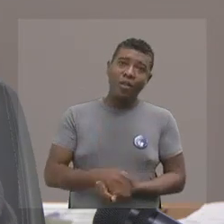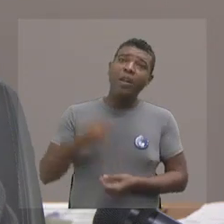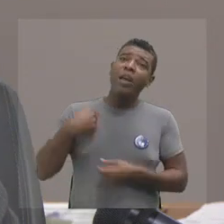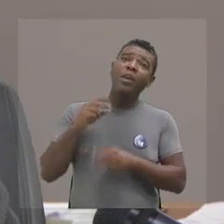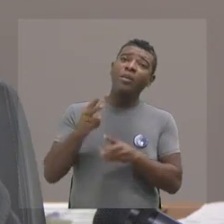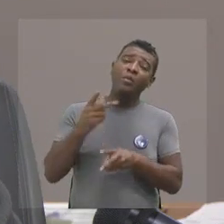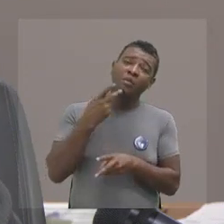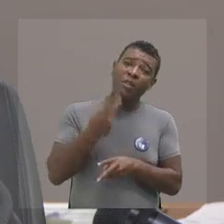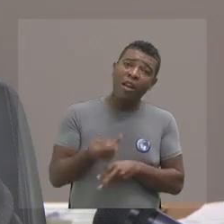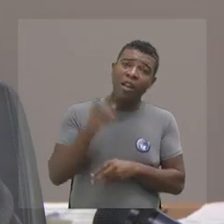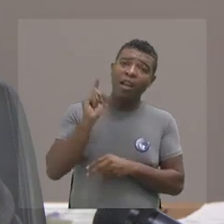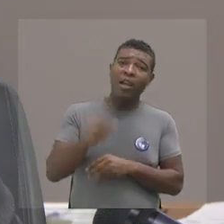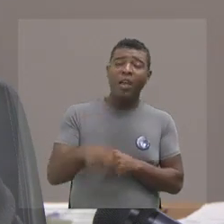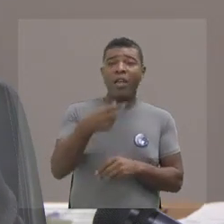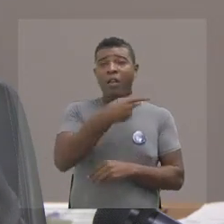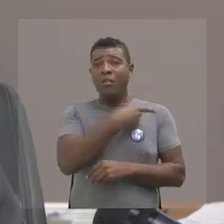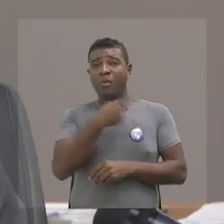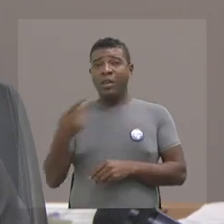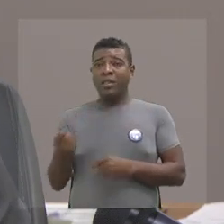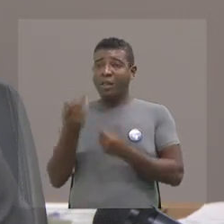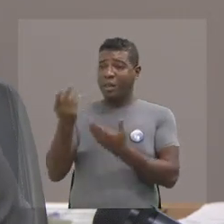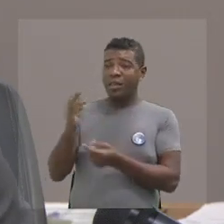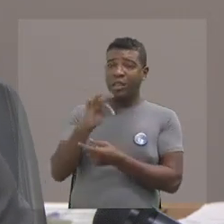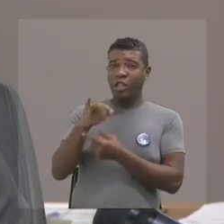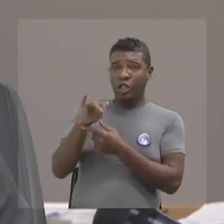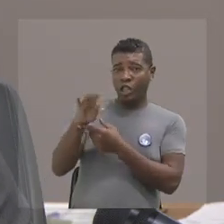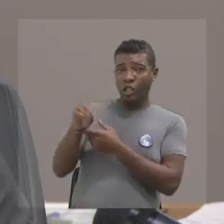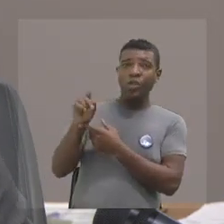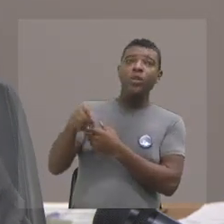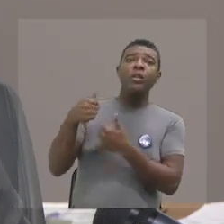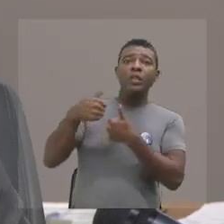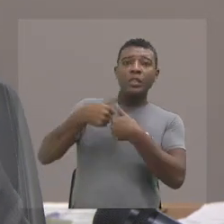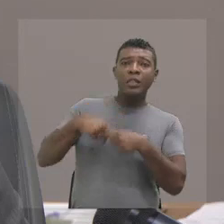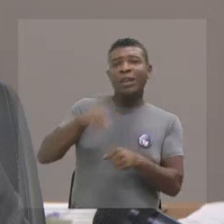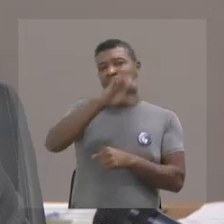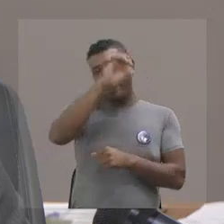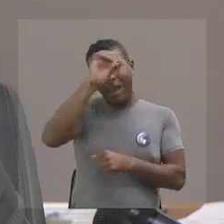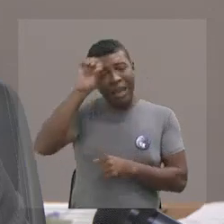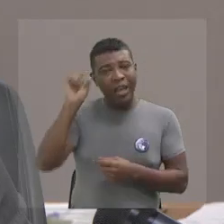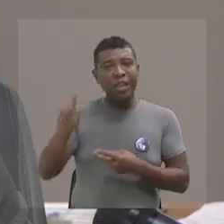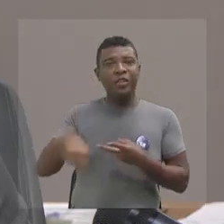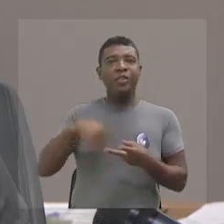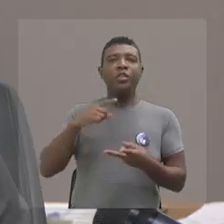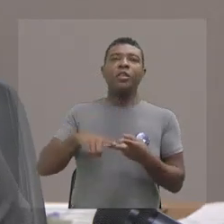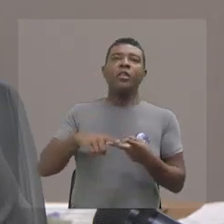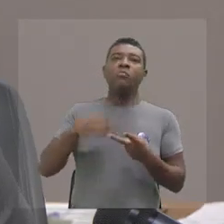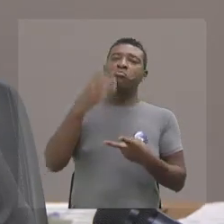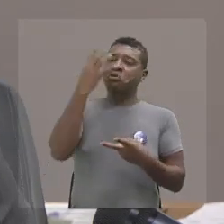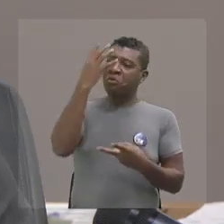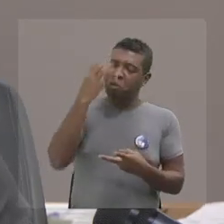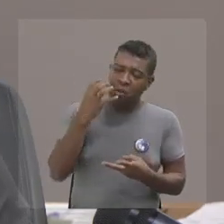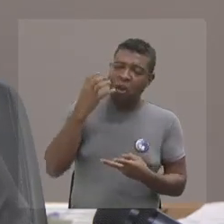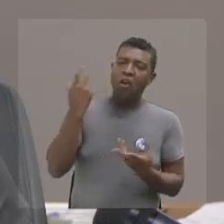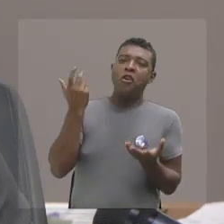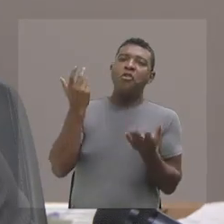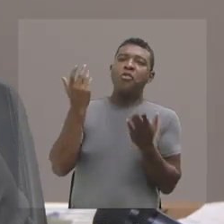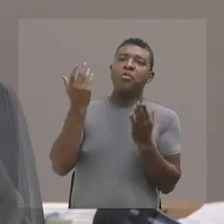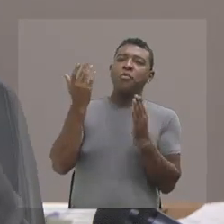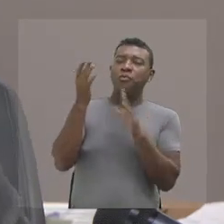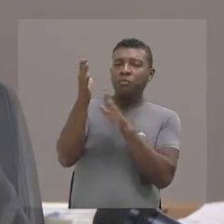Tito que tem conduzido essa presidência aqui com ética com seriedade e com muita competência